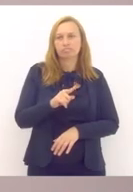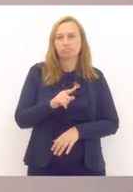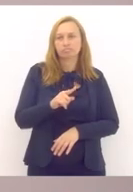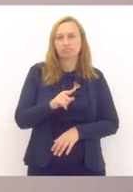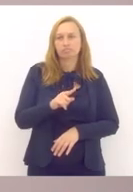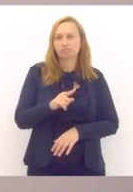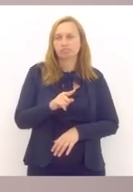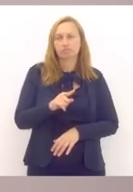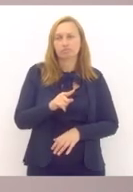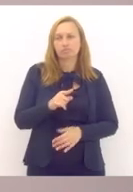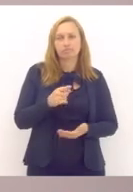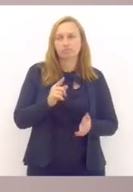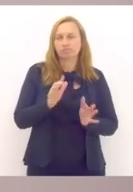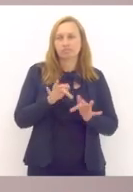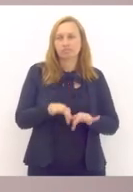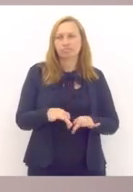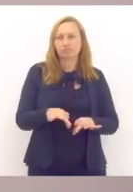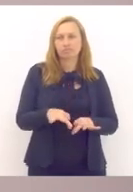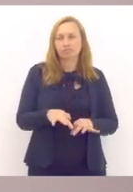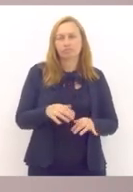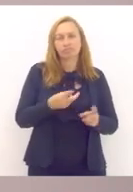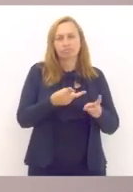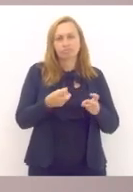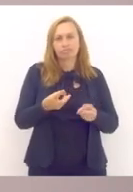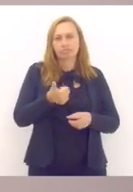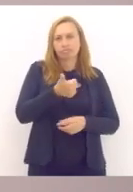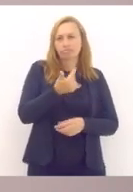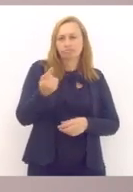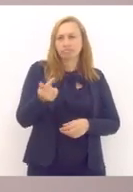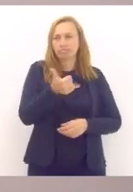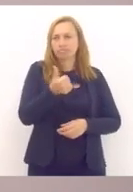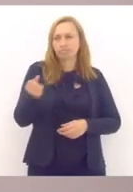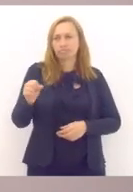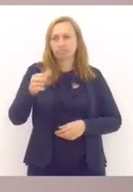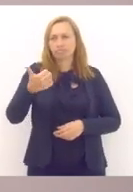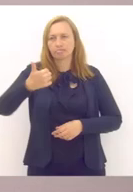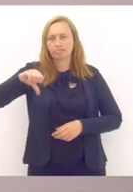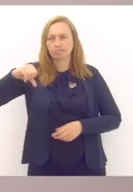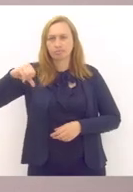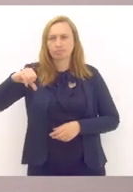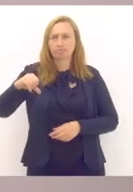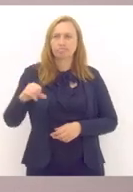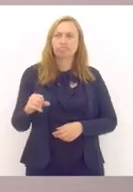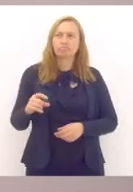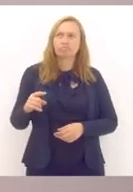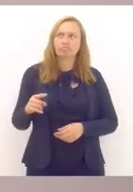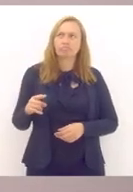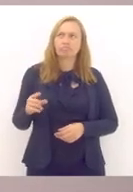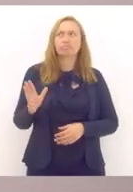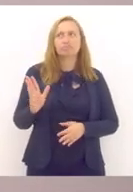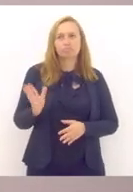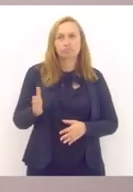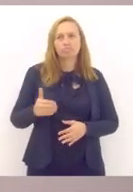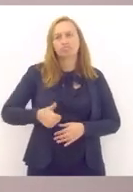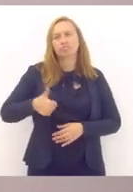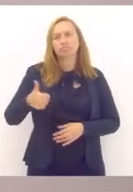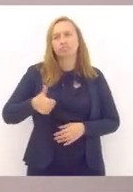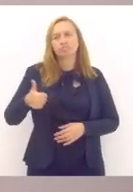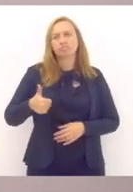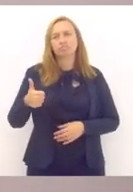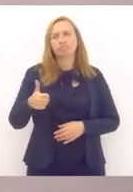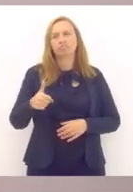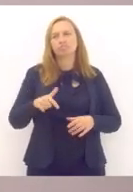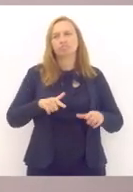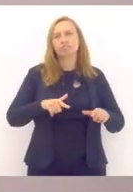executar isso. Se a gente pegar 16, 17, 18, 19, o milhão chegar aqui em 19, a perspectiva, mesmo já estando no primeiro regime, era